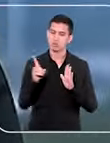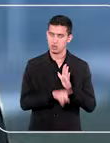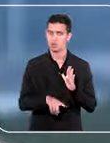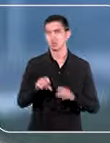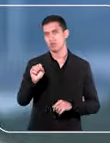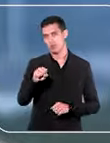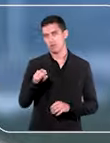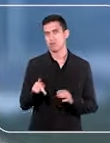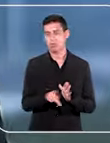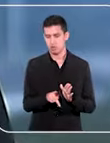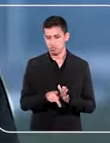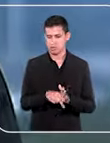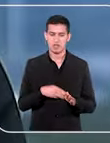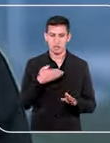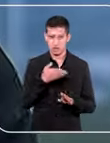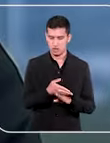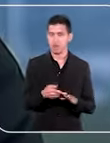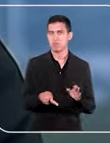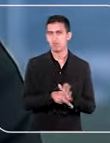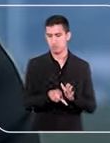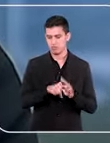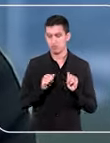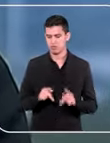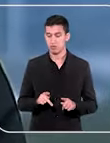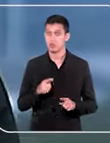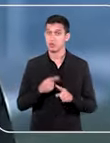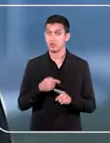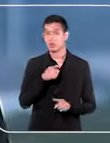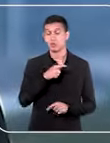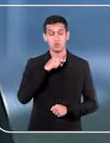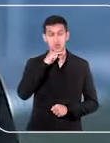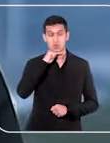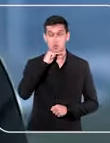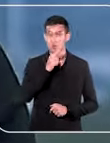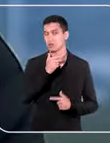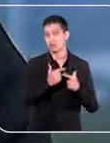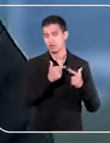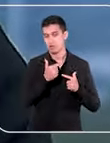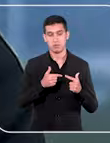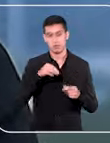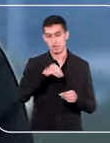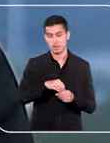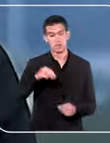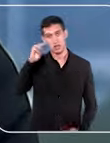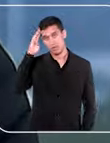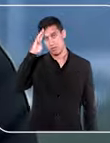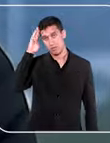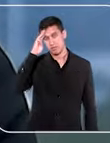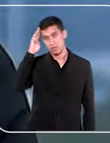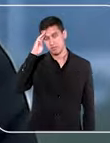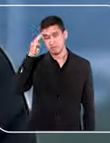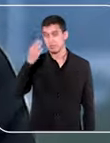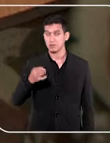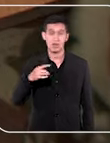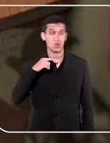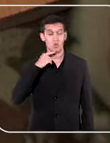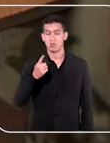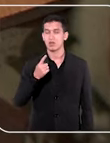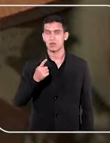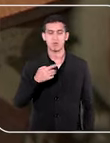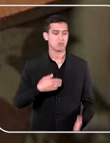sim, à reforma ex officio por incapacidade definitiva para o serviço ativo das Forças